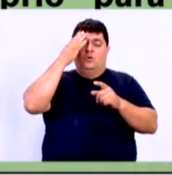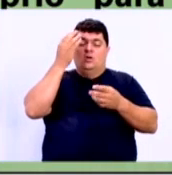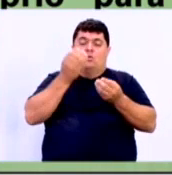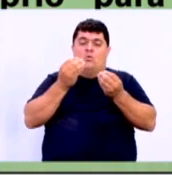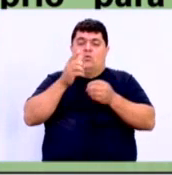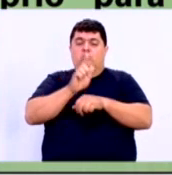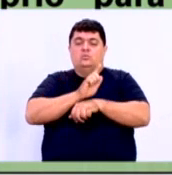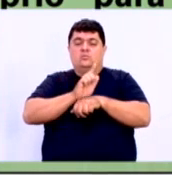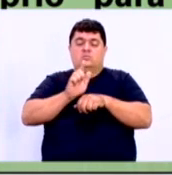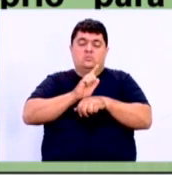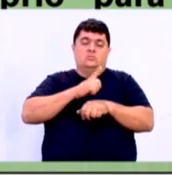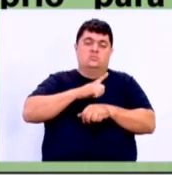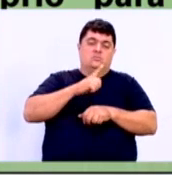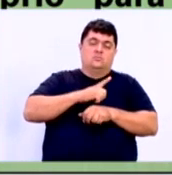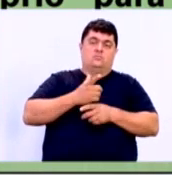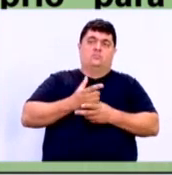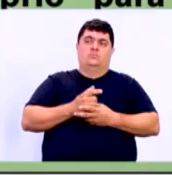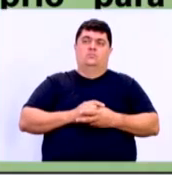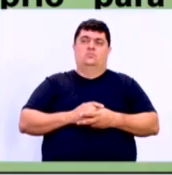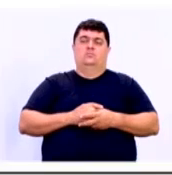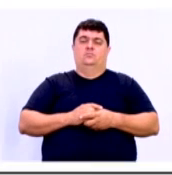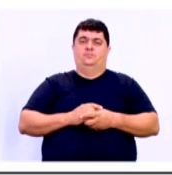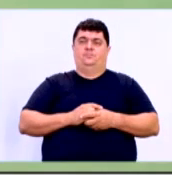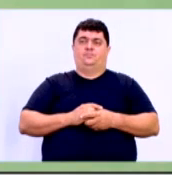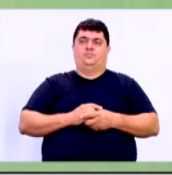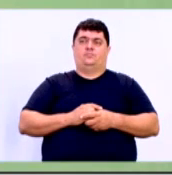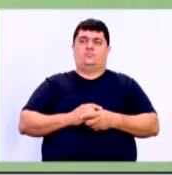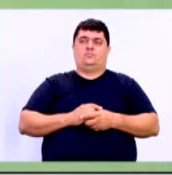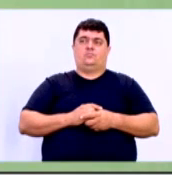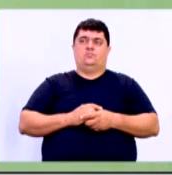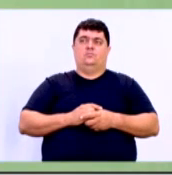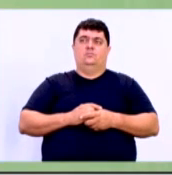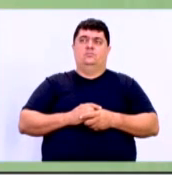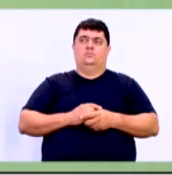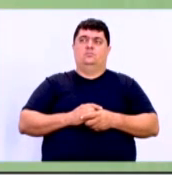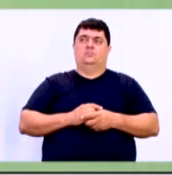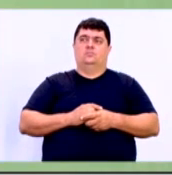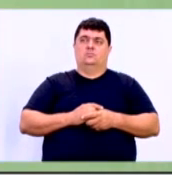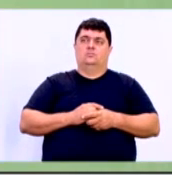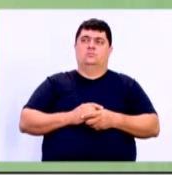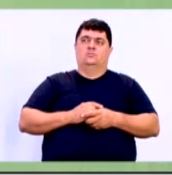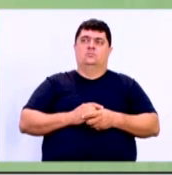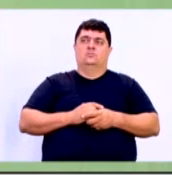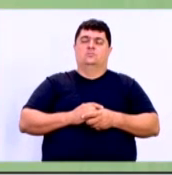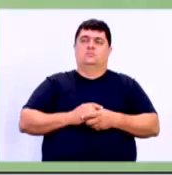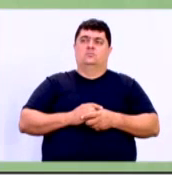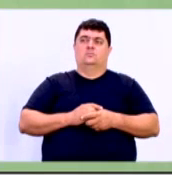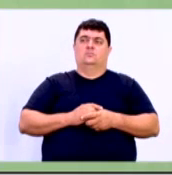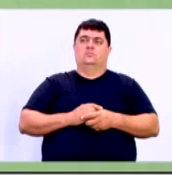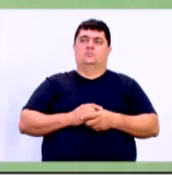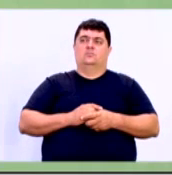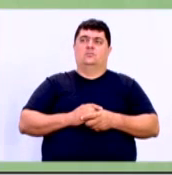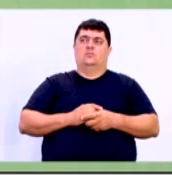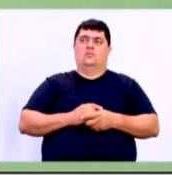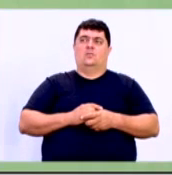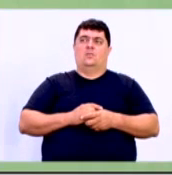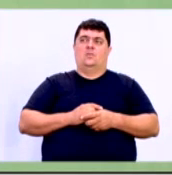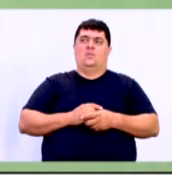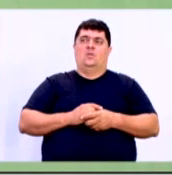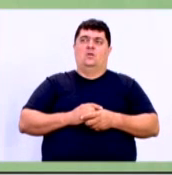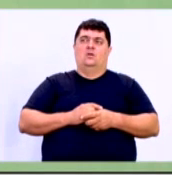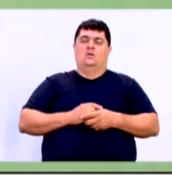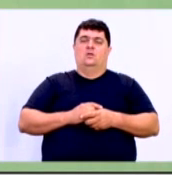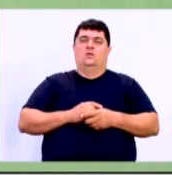para o sucesso de uma organização. Certo? Isso aí. Agora, vamos para o custeio